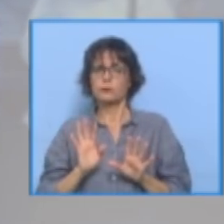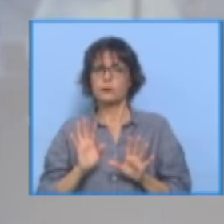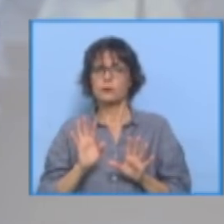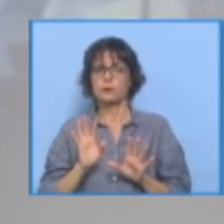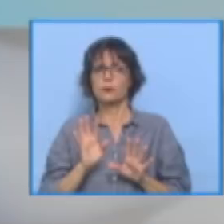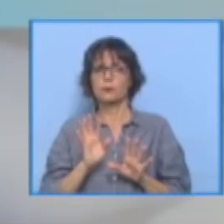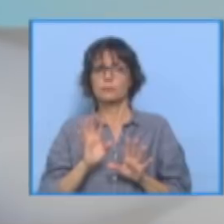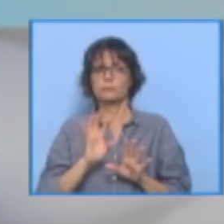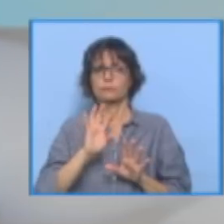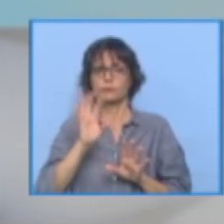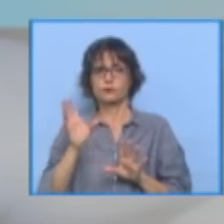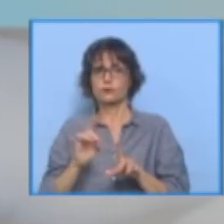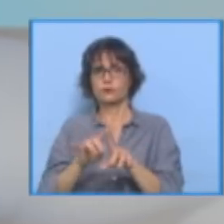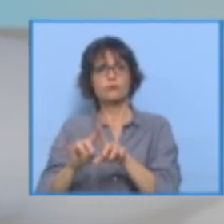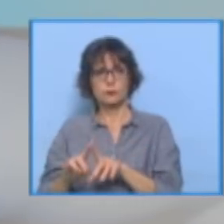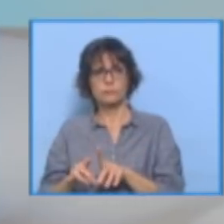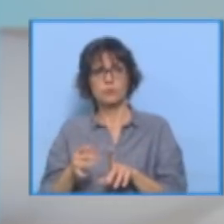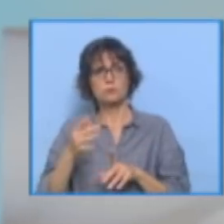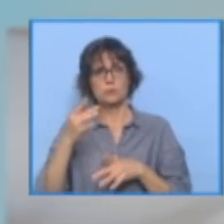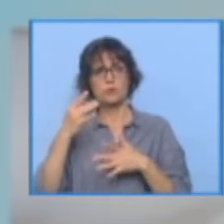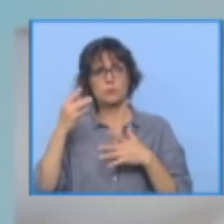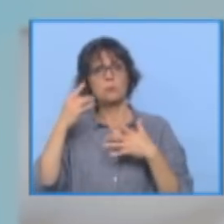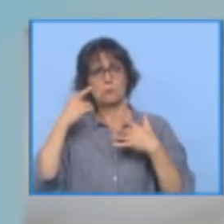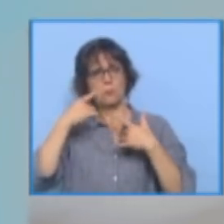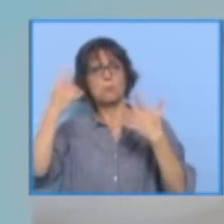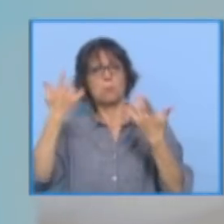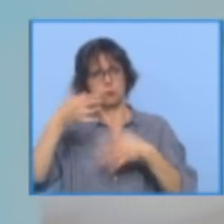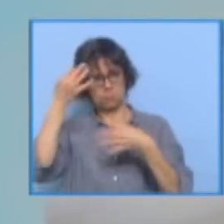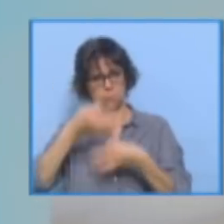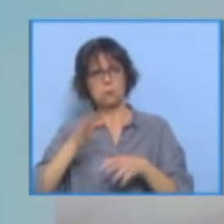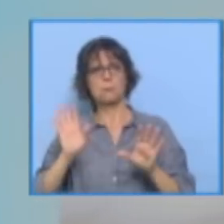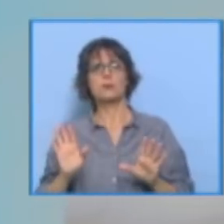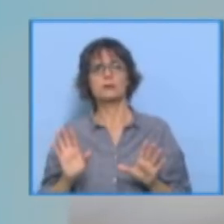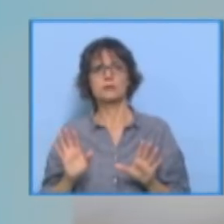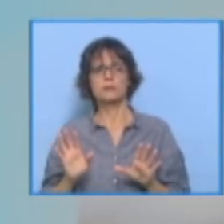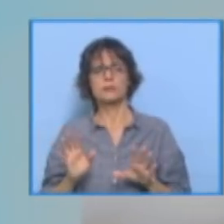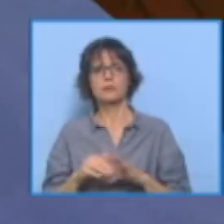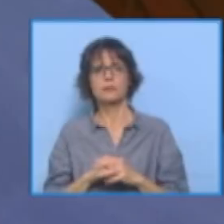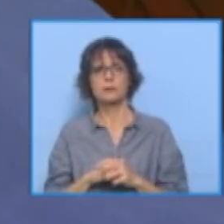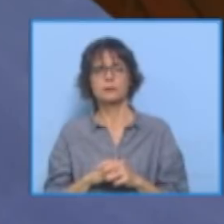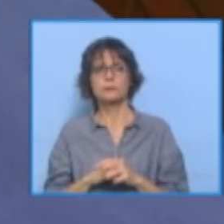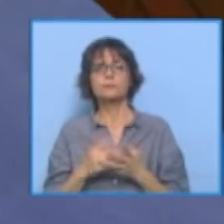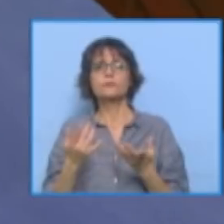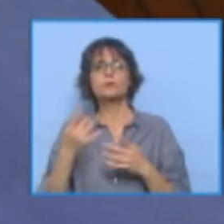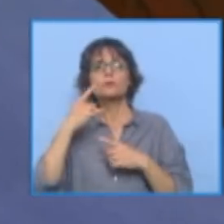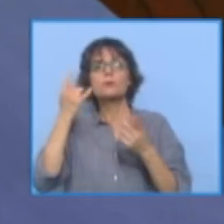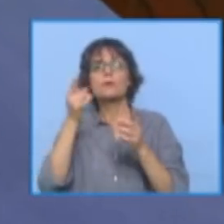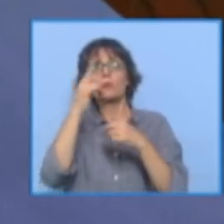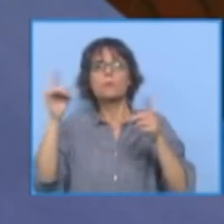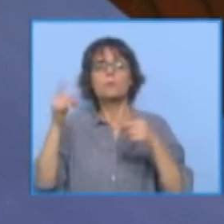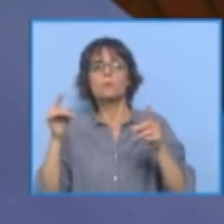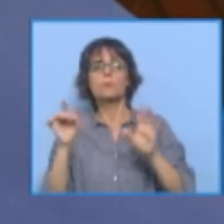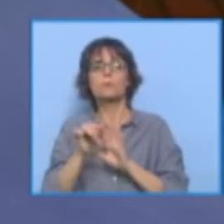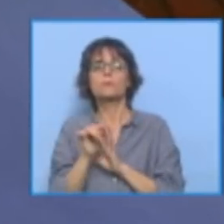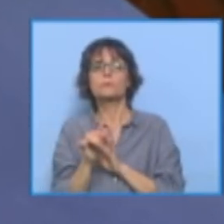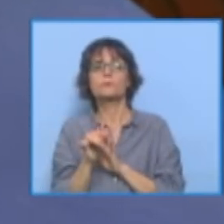à séria, aquele que se, Sem dúvida, sem dúvida. que se vê nas diferentes apresentações. E sendo um espetáculo musical,